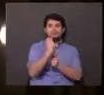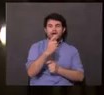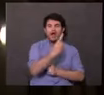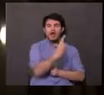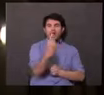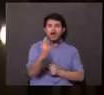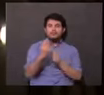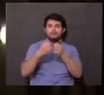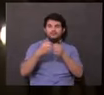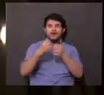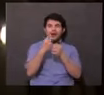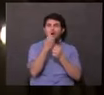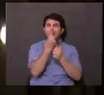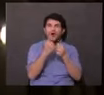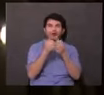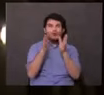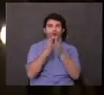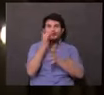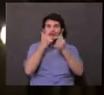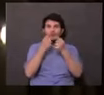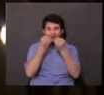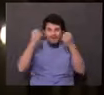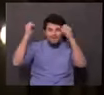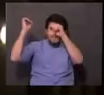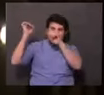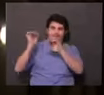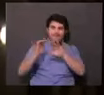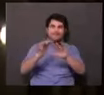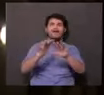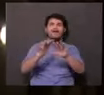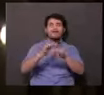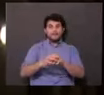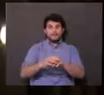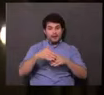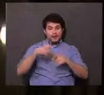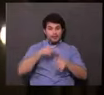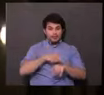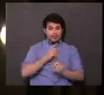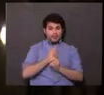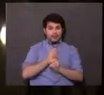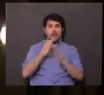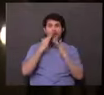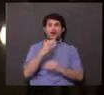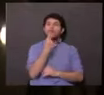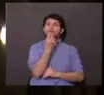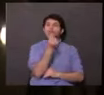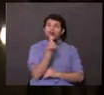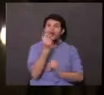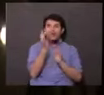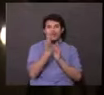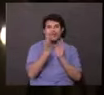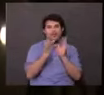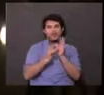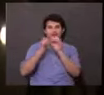mão, a luz vai chegar a todas as pessoas. Entretanto, cantamos Lumen Christi, Amen,